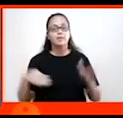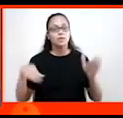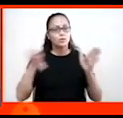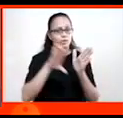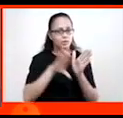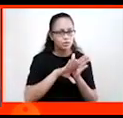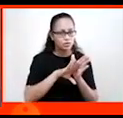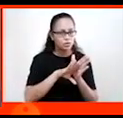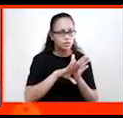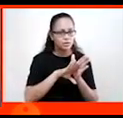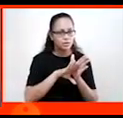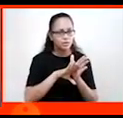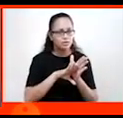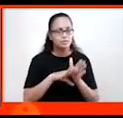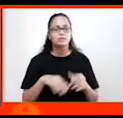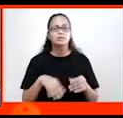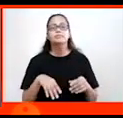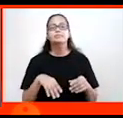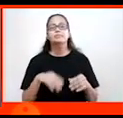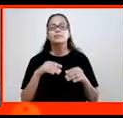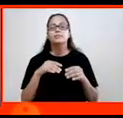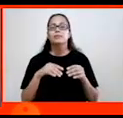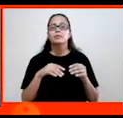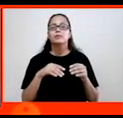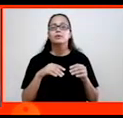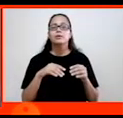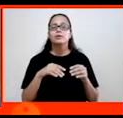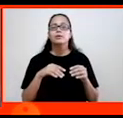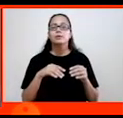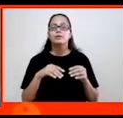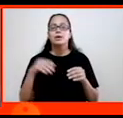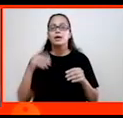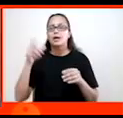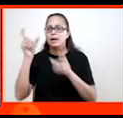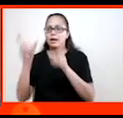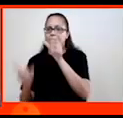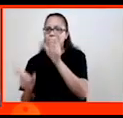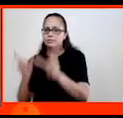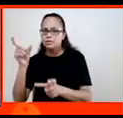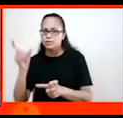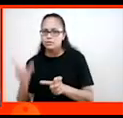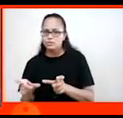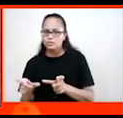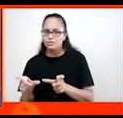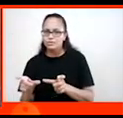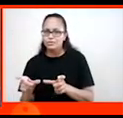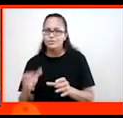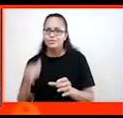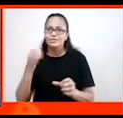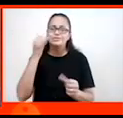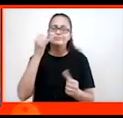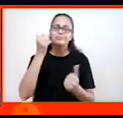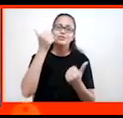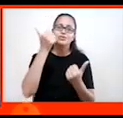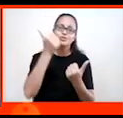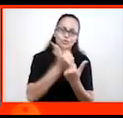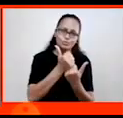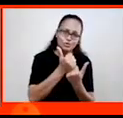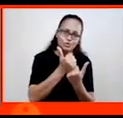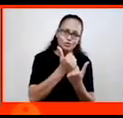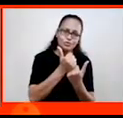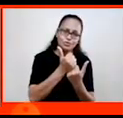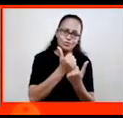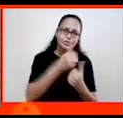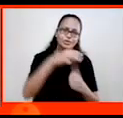dessa tecnologia e do avanço científico, a mão de obra humana ela começou aí a ser substituída por máquinas. Então, se antes